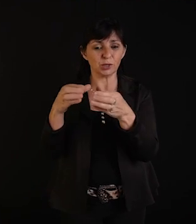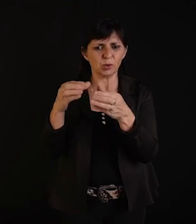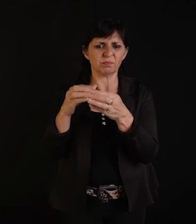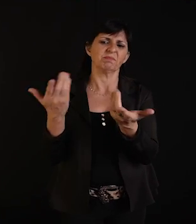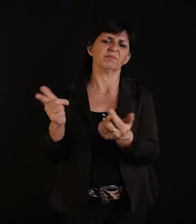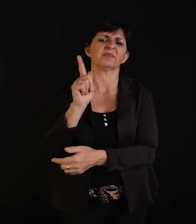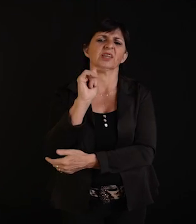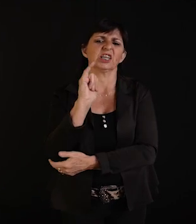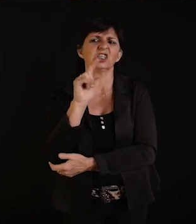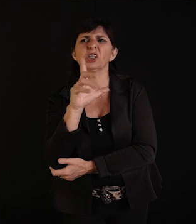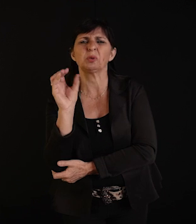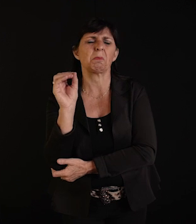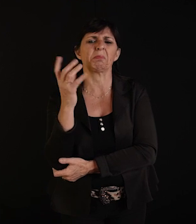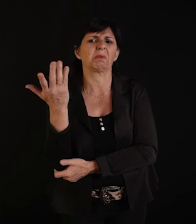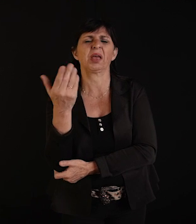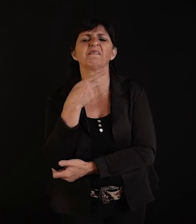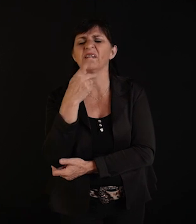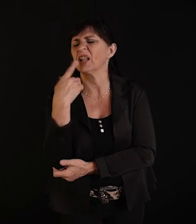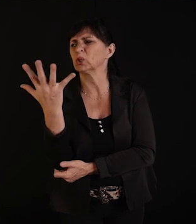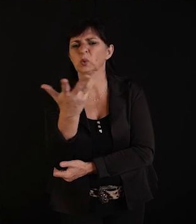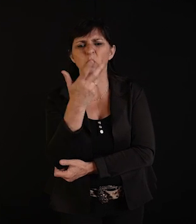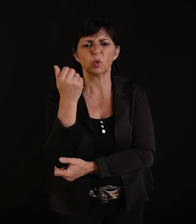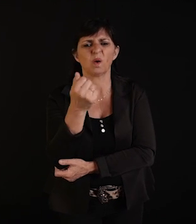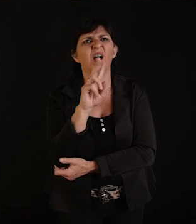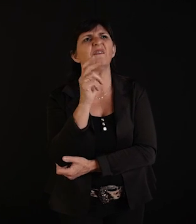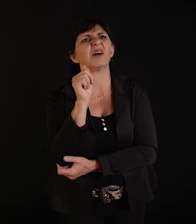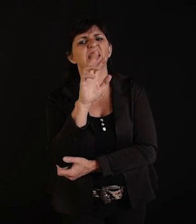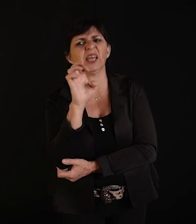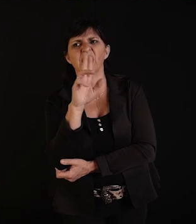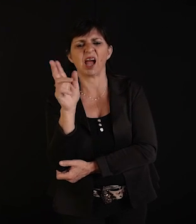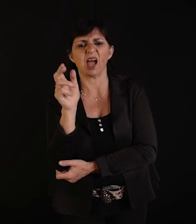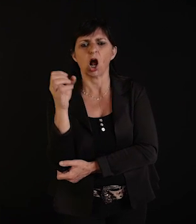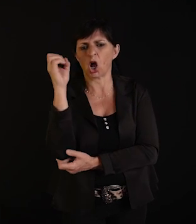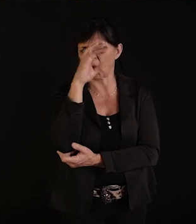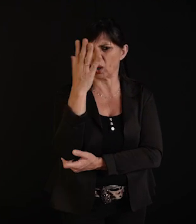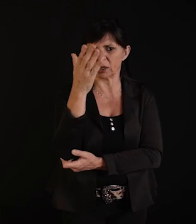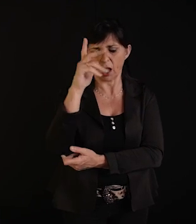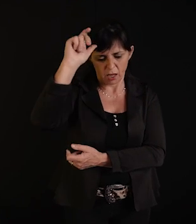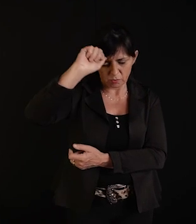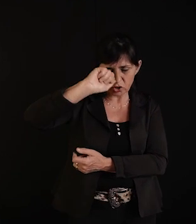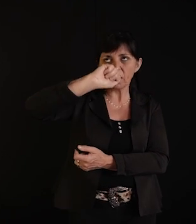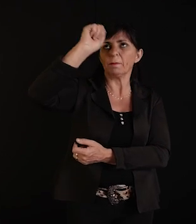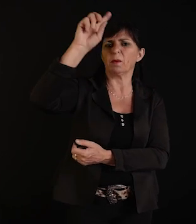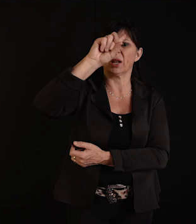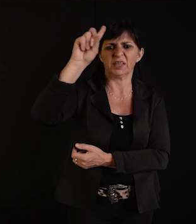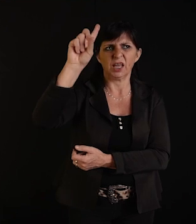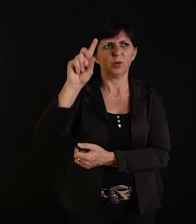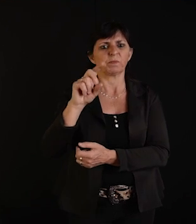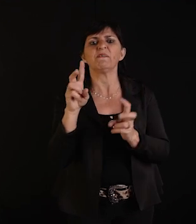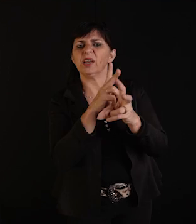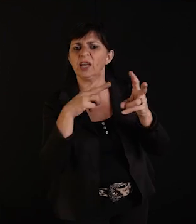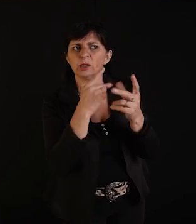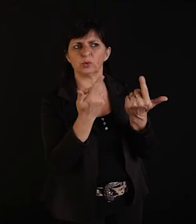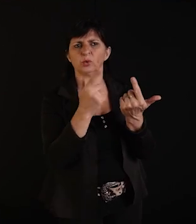Fole Solto, Vaneira Grossa, vou citar só algumas, Não Encosta Barriguinha, Tirando Meu Chapéu para Deus, o Vento. Aí